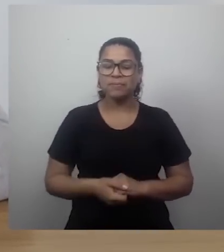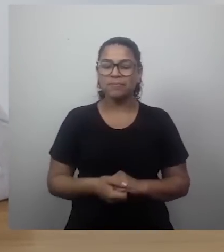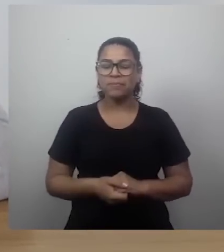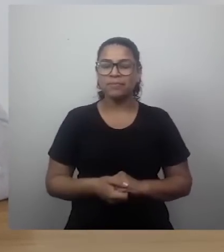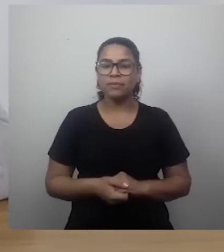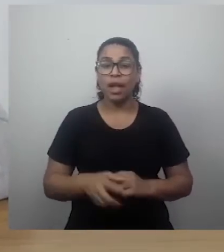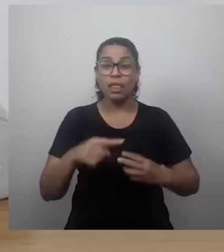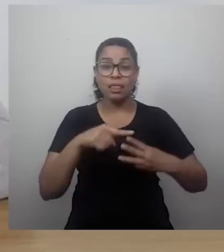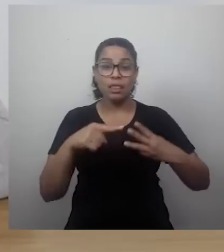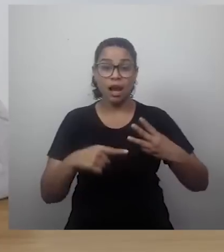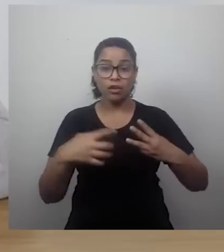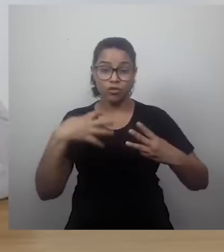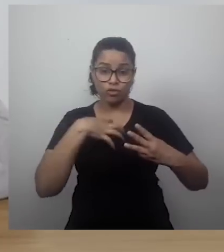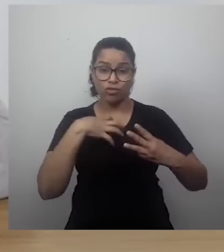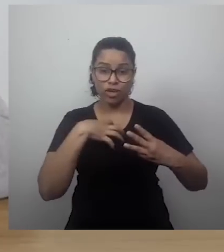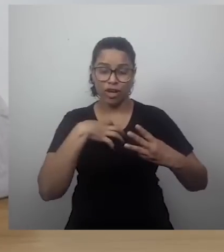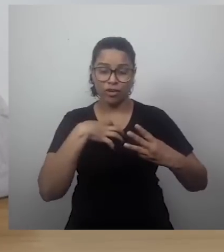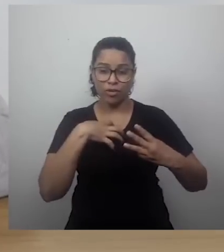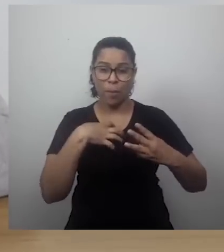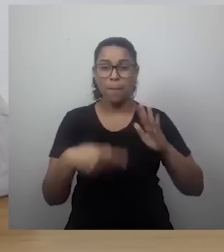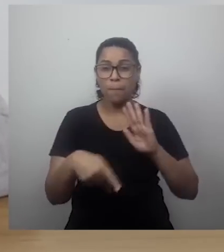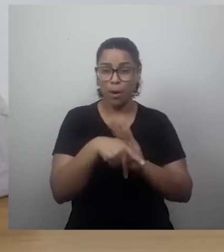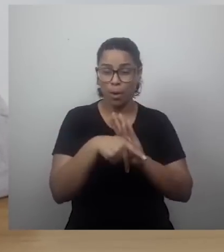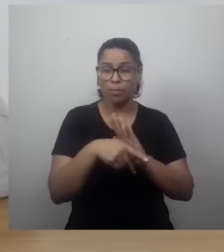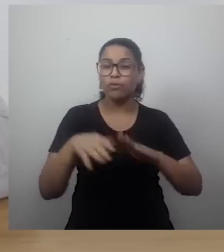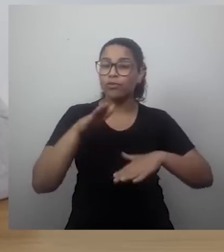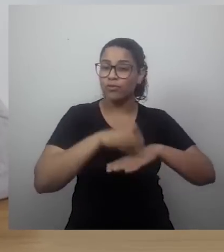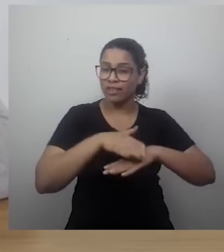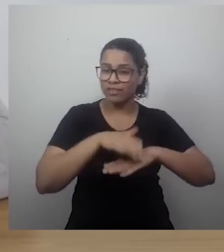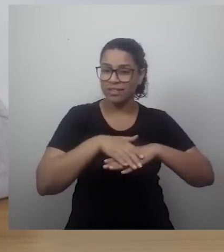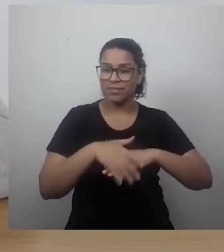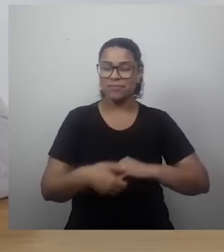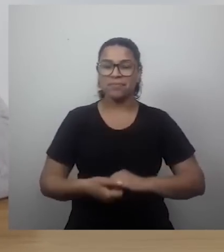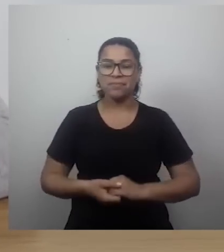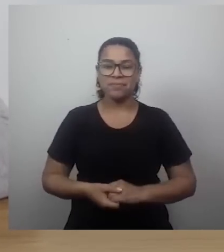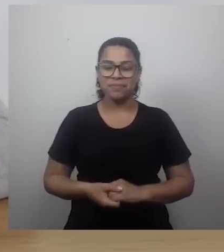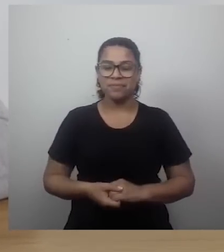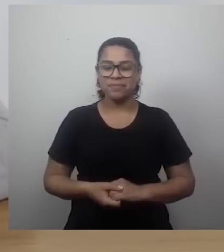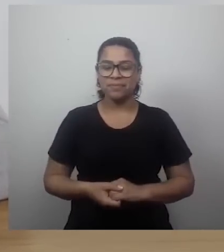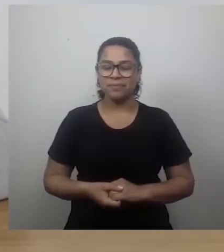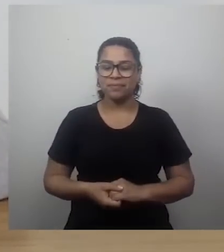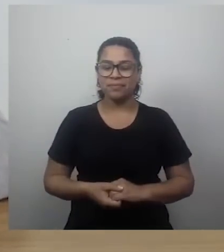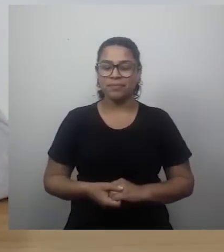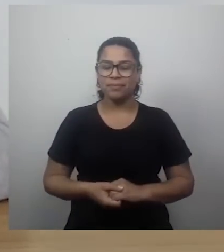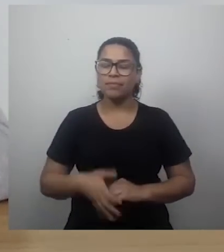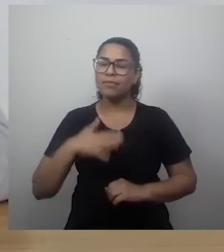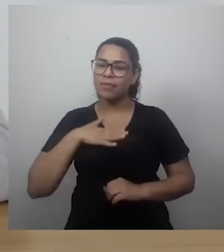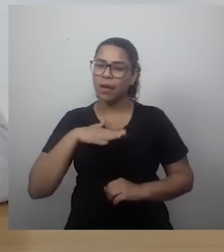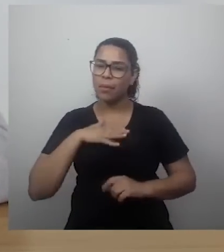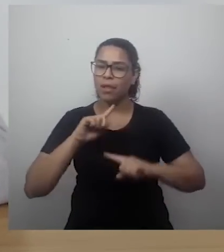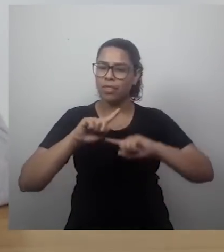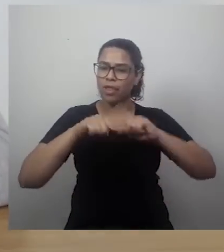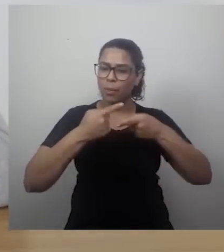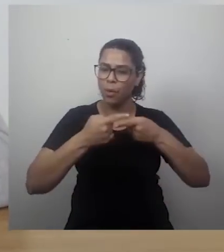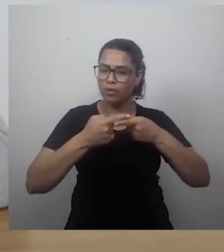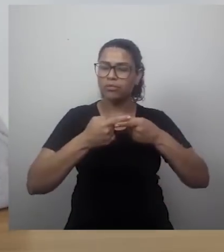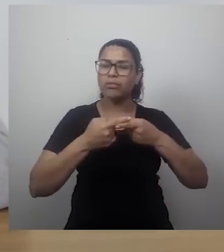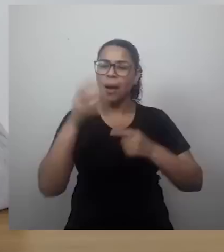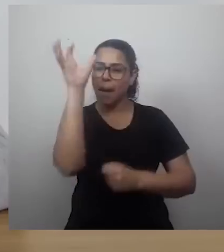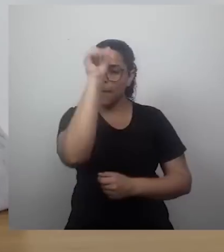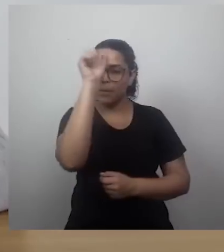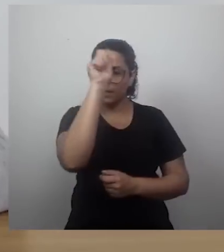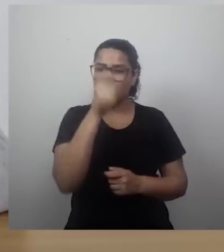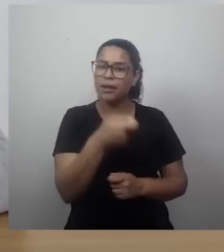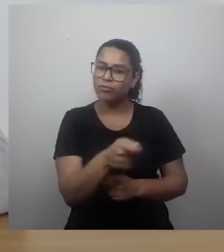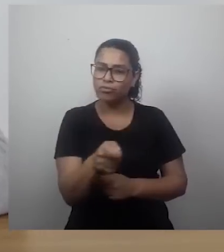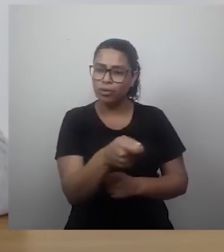prática é dividida em 3 modalidades: a espada, o florete e o sabre. Daqui a pouco vamos falar e aprender um pouco